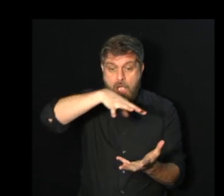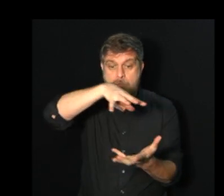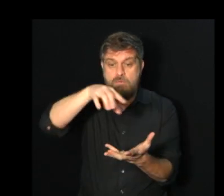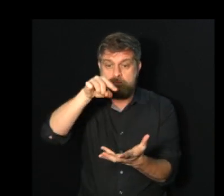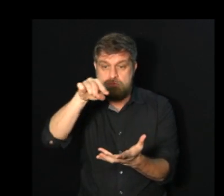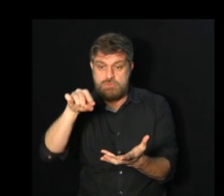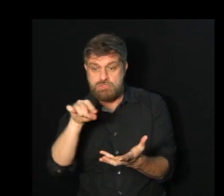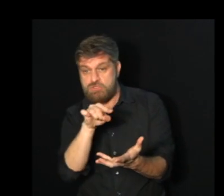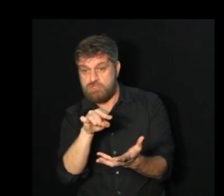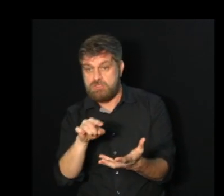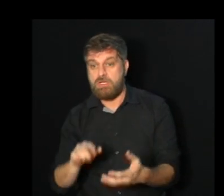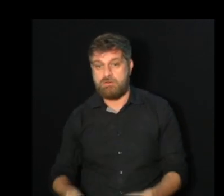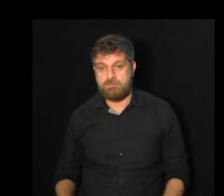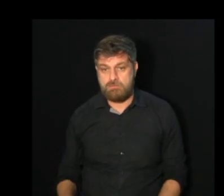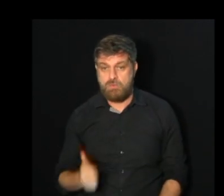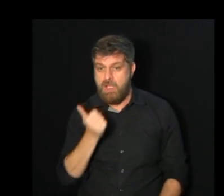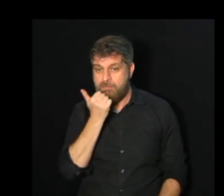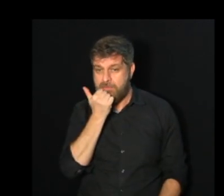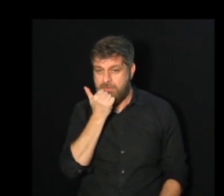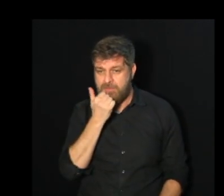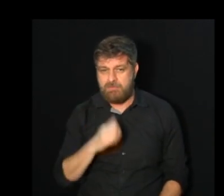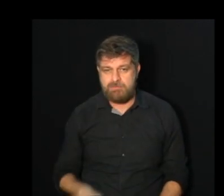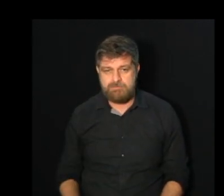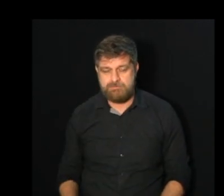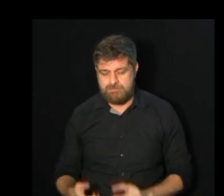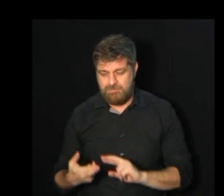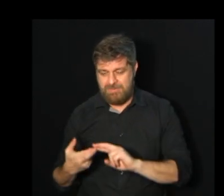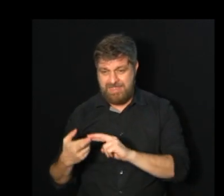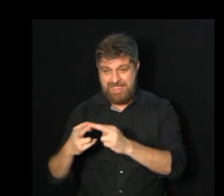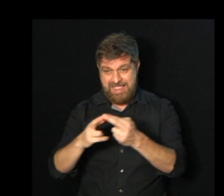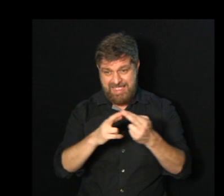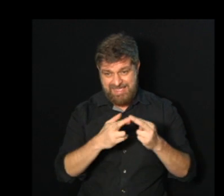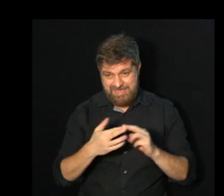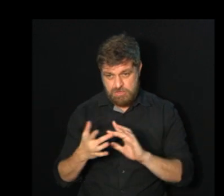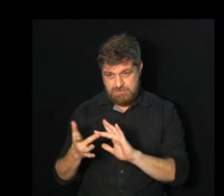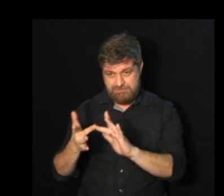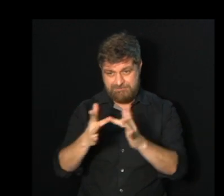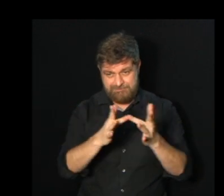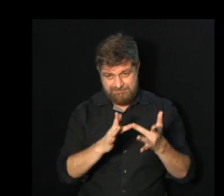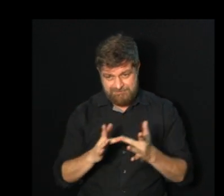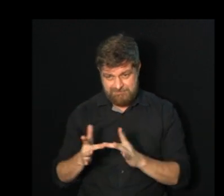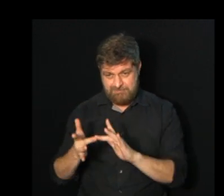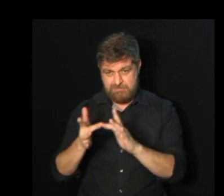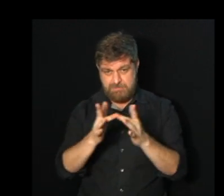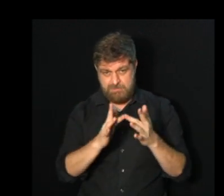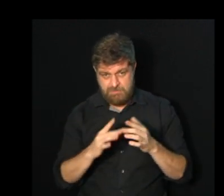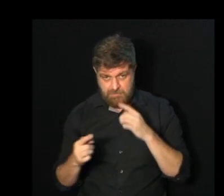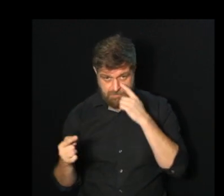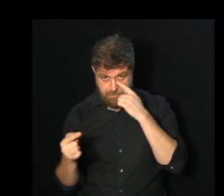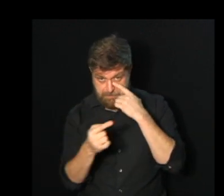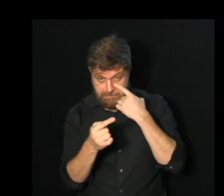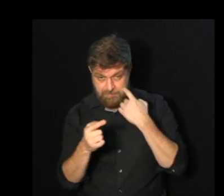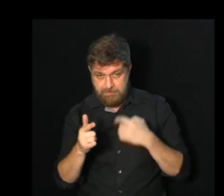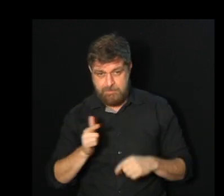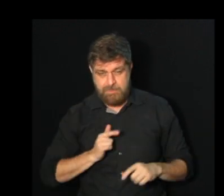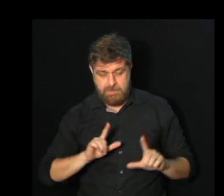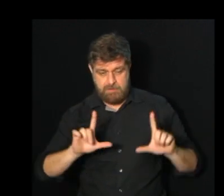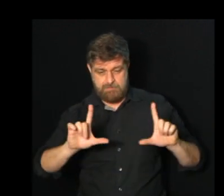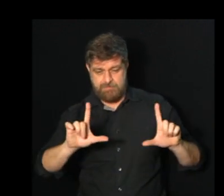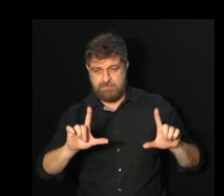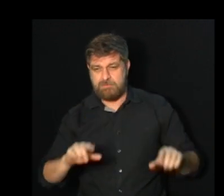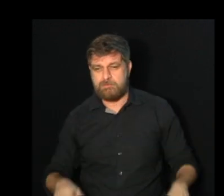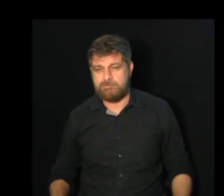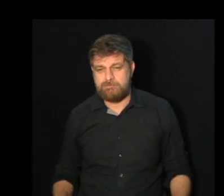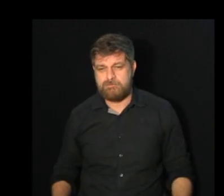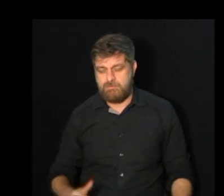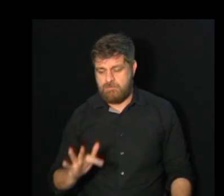radioamador. Essa rede que eu mostrei agora, ela está plotada aqui nesse mapa. O Fábio é